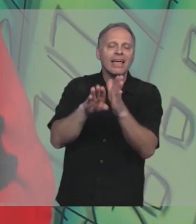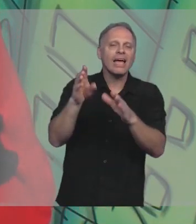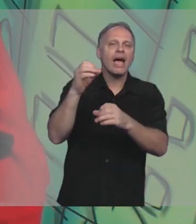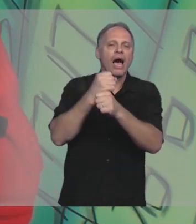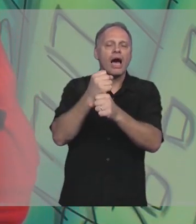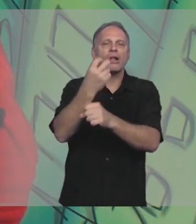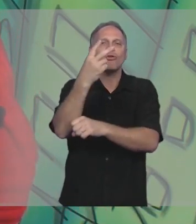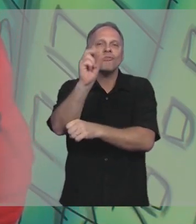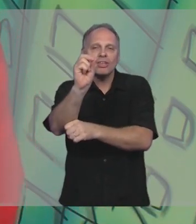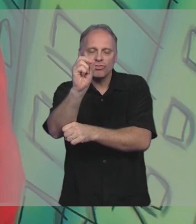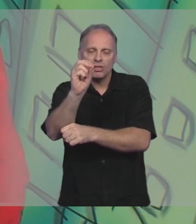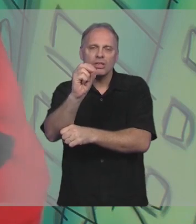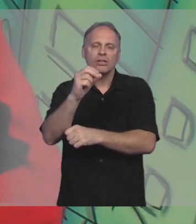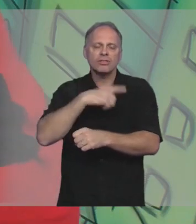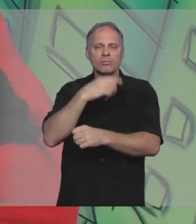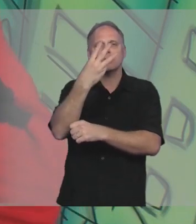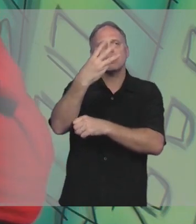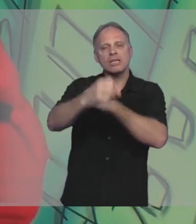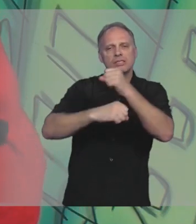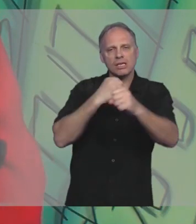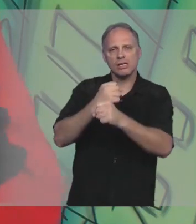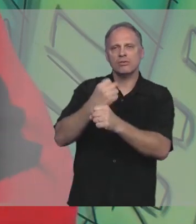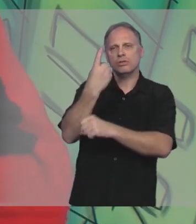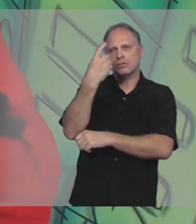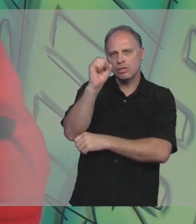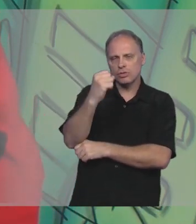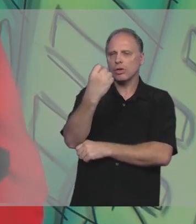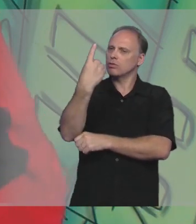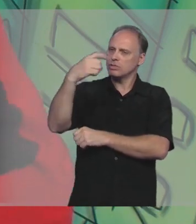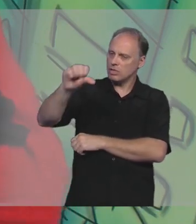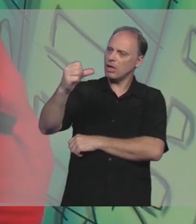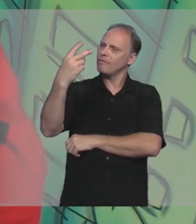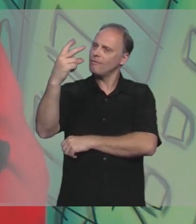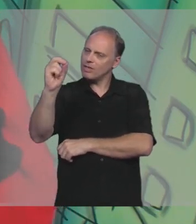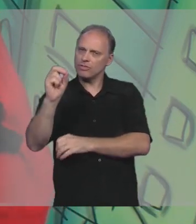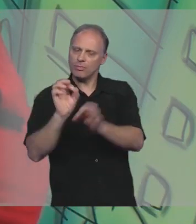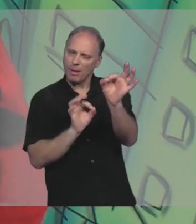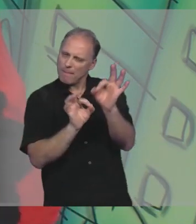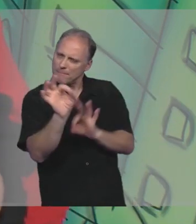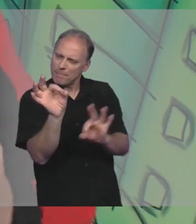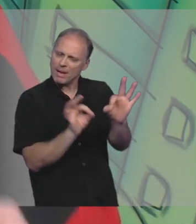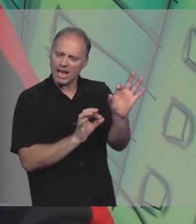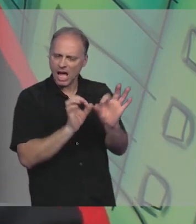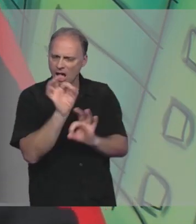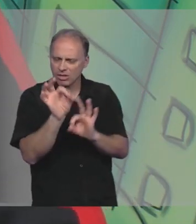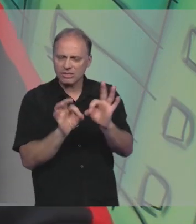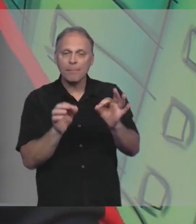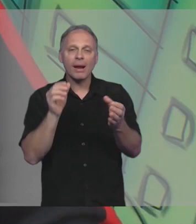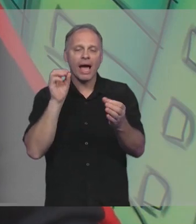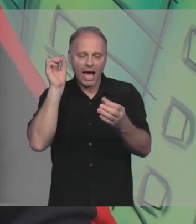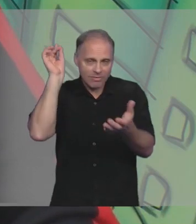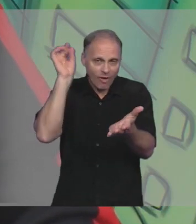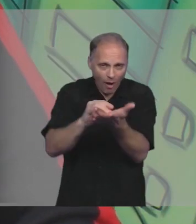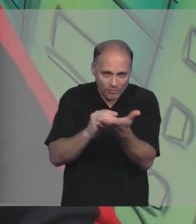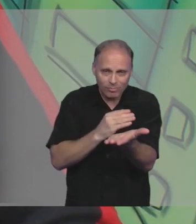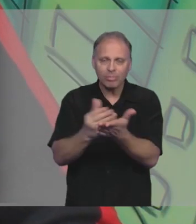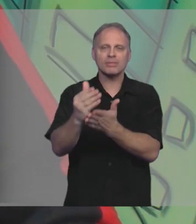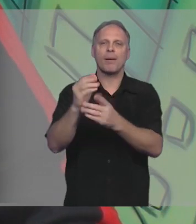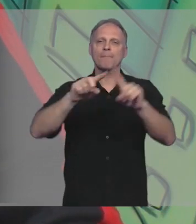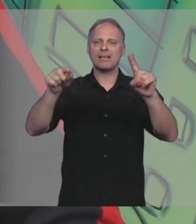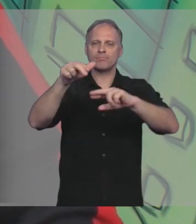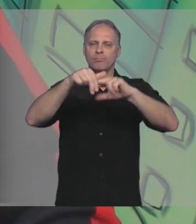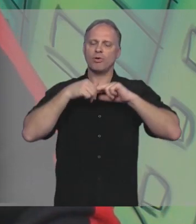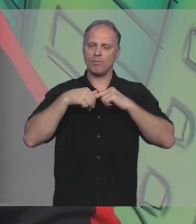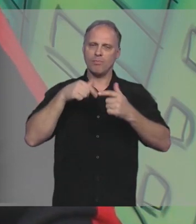2018, 2019 e 2020, para nos preparar, nos organizar, planejar e implementar. Mas por uma opção